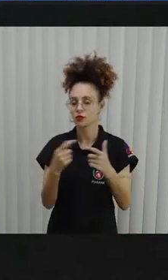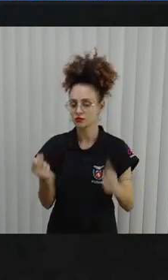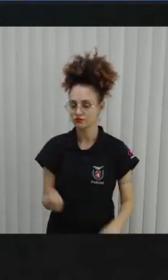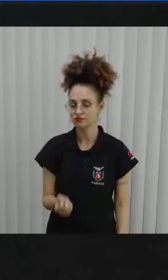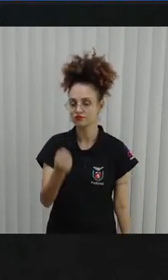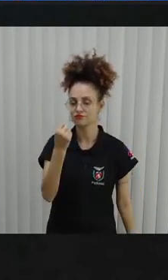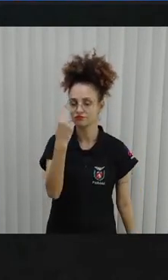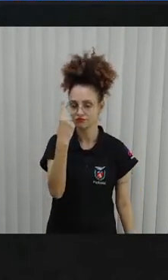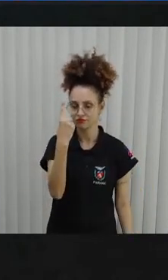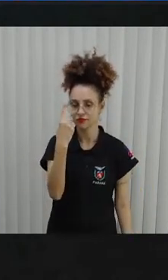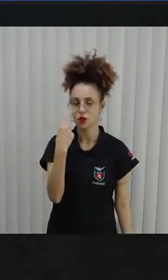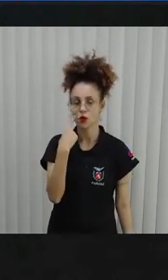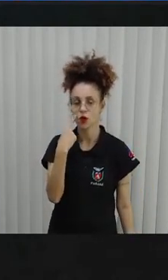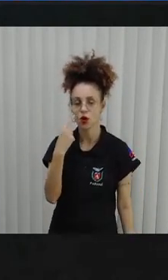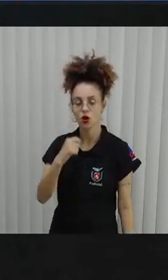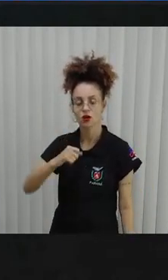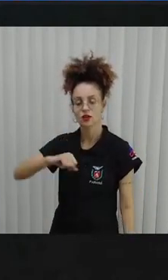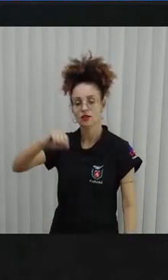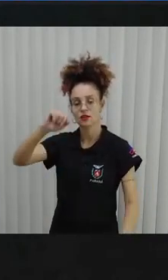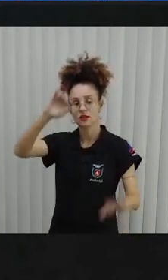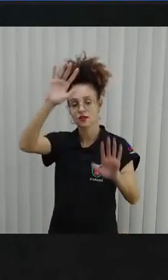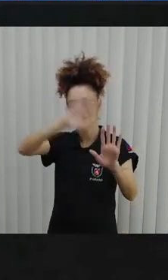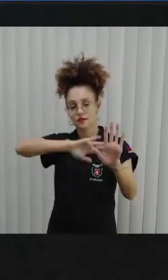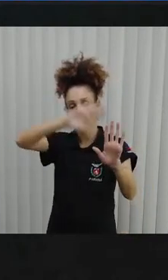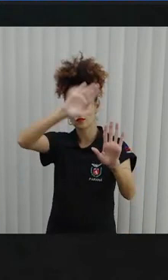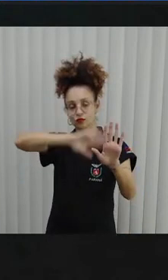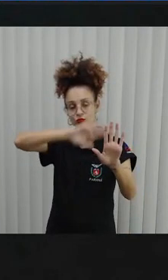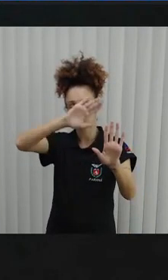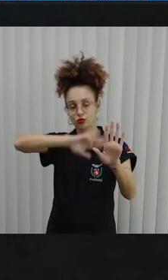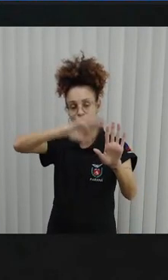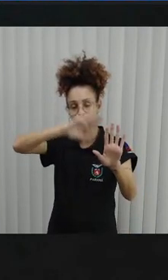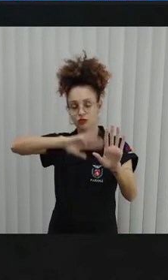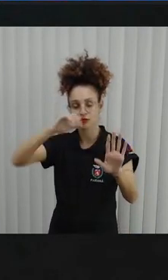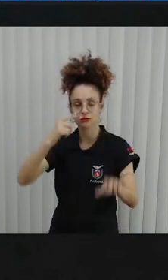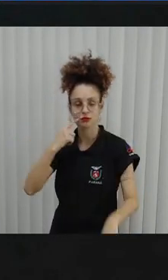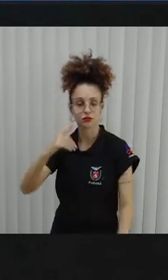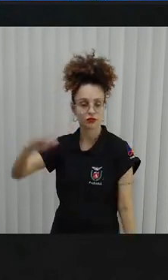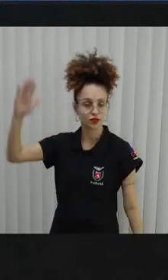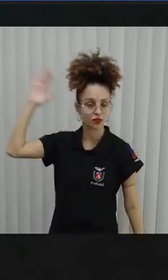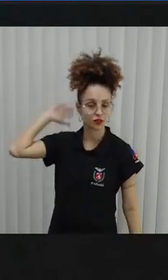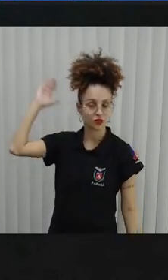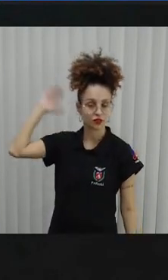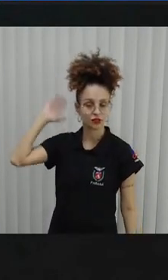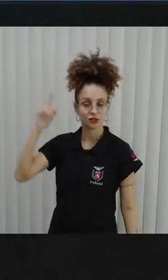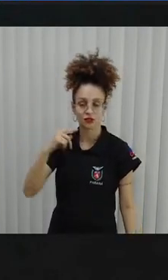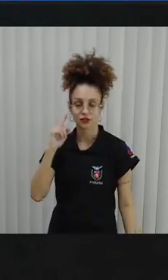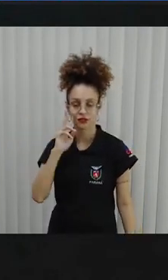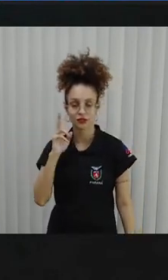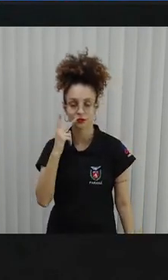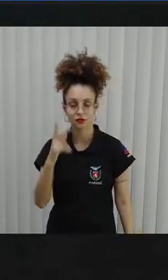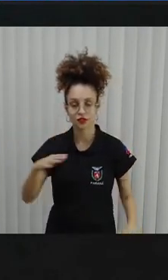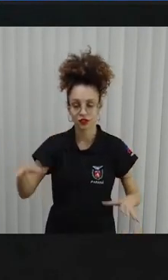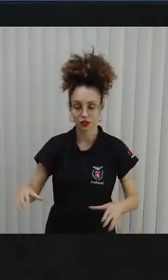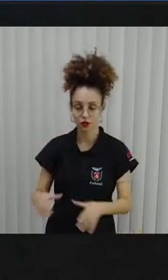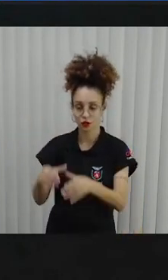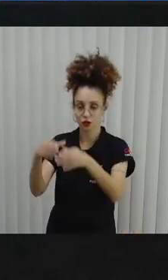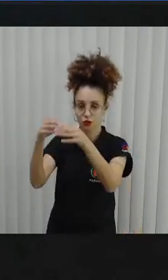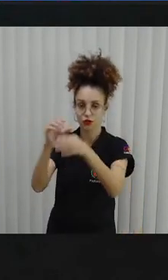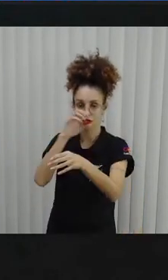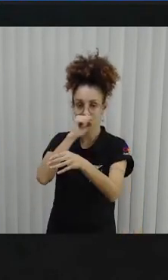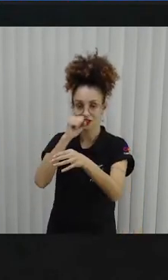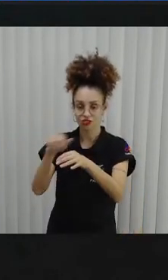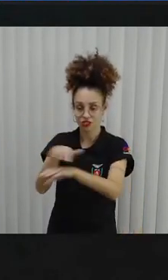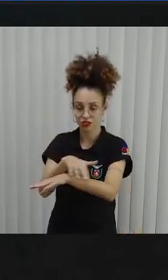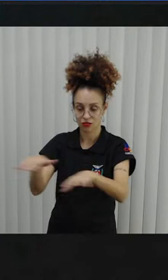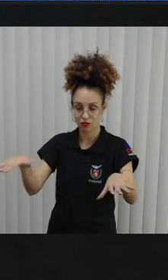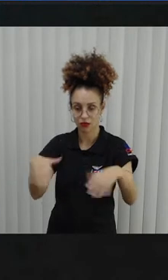né? O que vocês estão achando? O fundo que estava passando aqui, ó, essa partezinha, lembra que eu disse que o clone sempre desaparece a hora que o nosso jogo